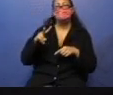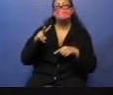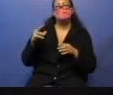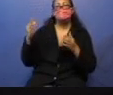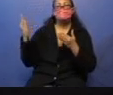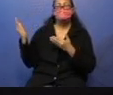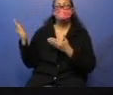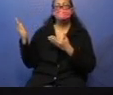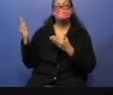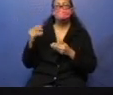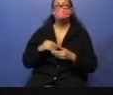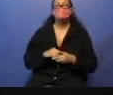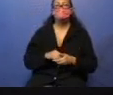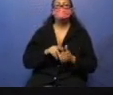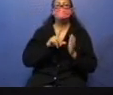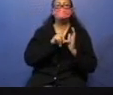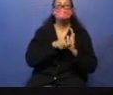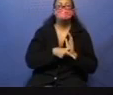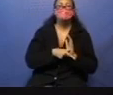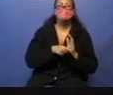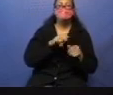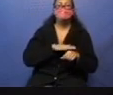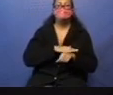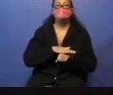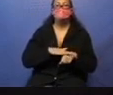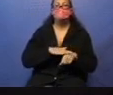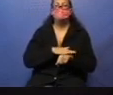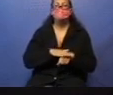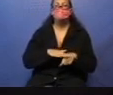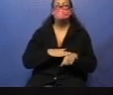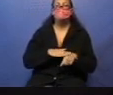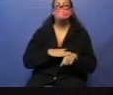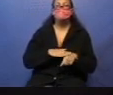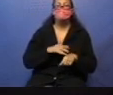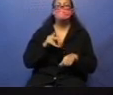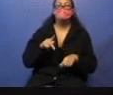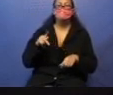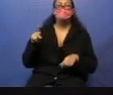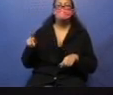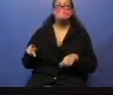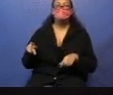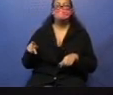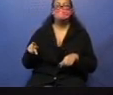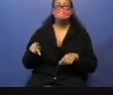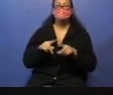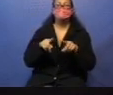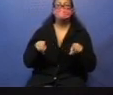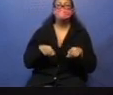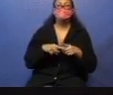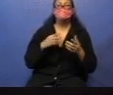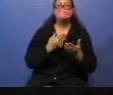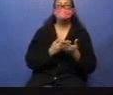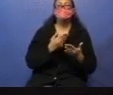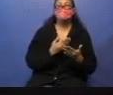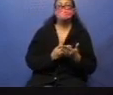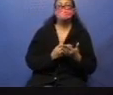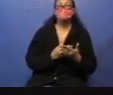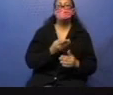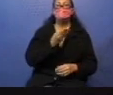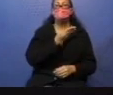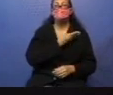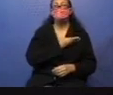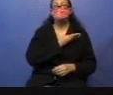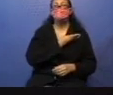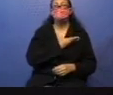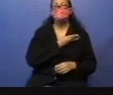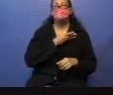cartaz ao lado. Depois converse. O seu professor está aí para tirar dúvida. Alguns colegas têm